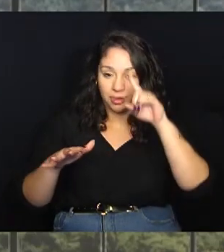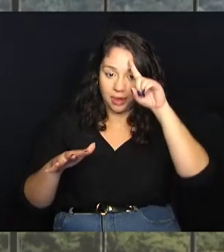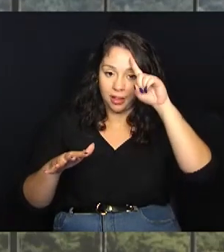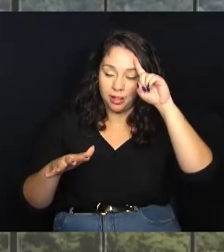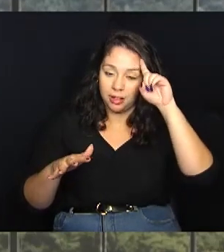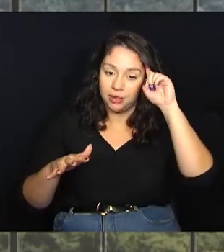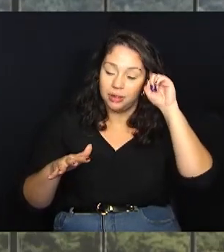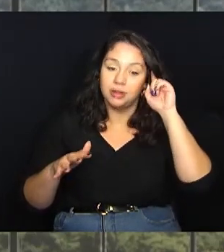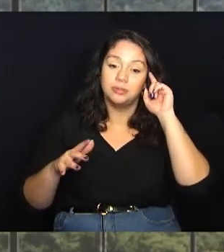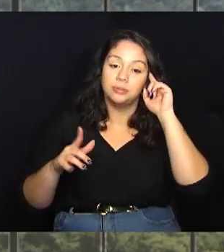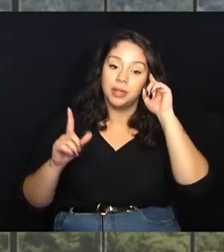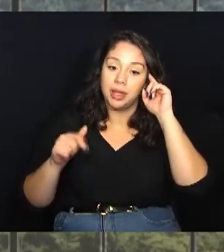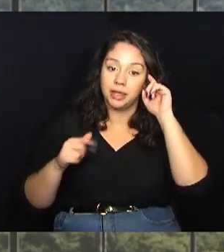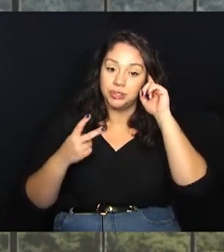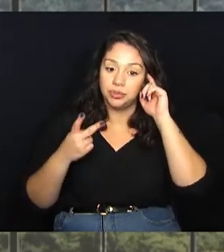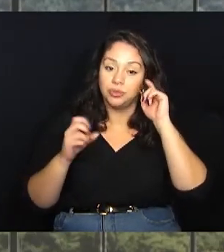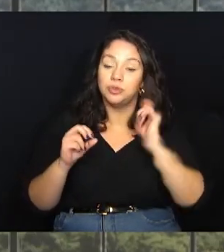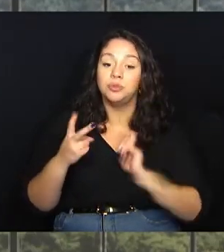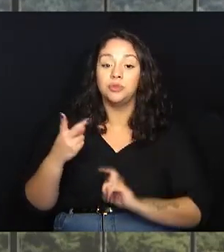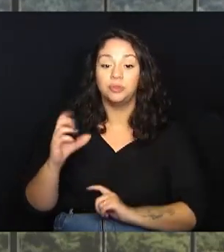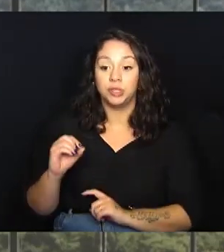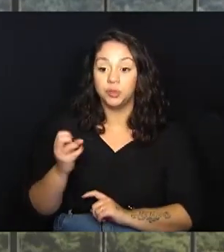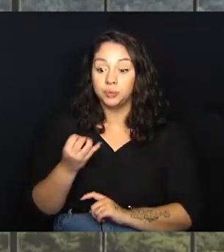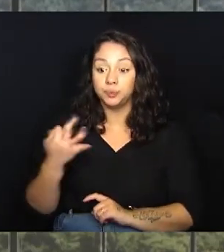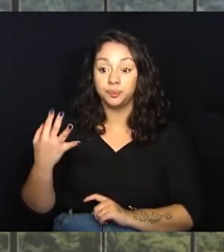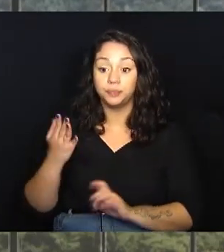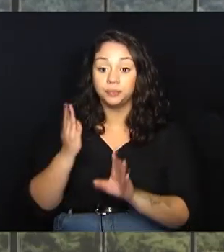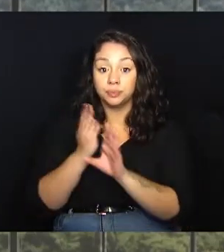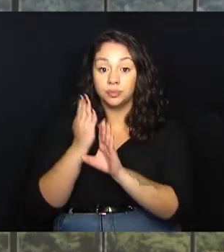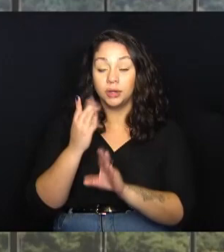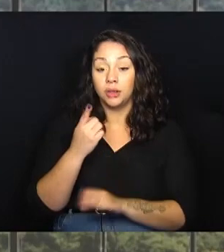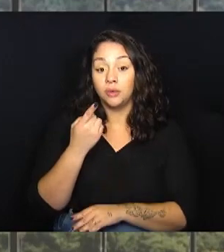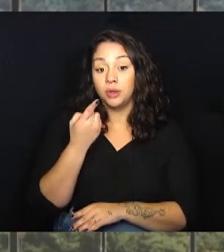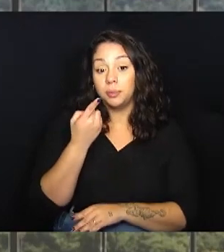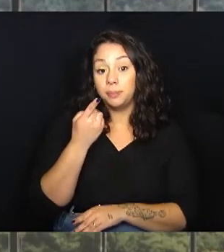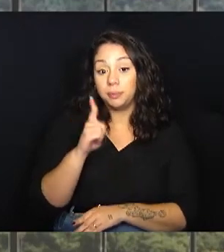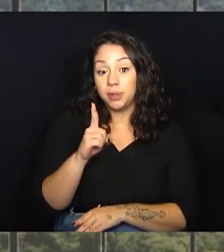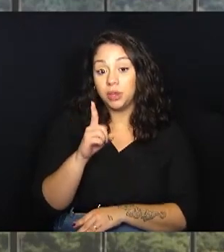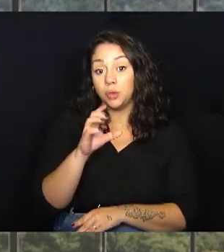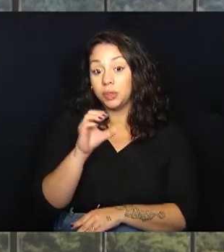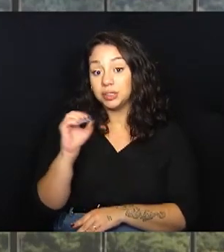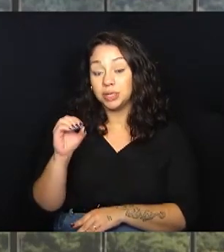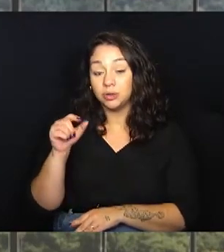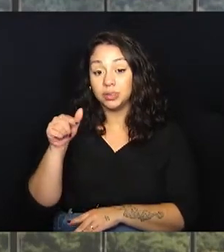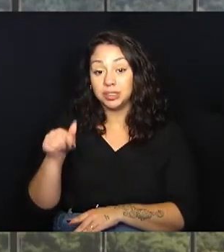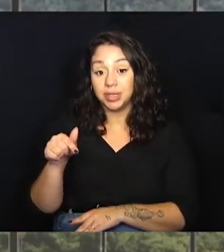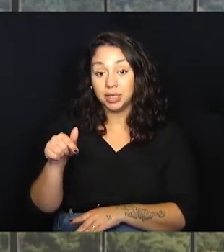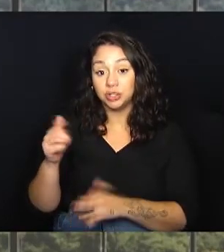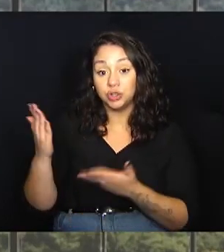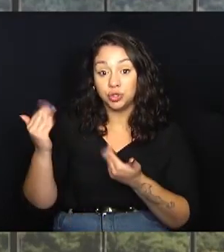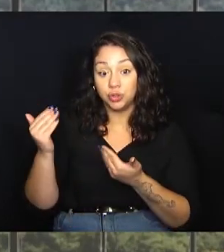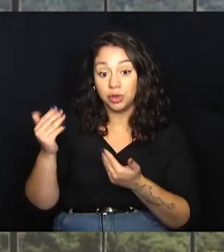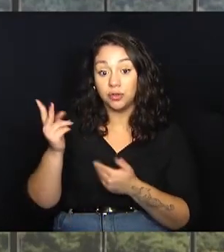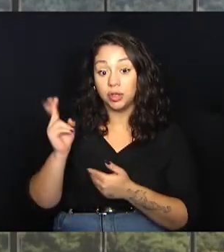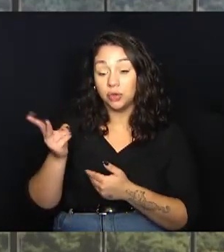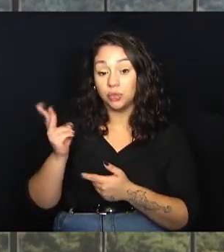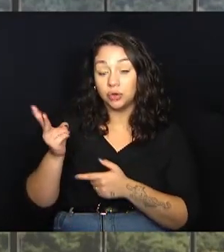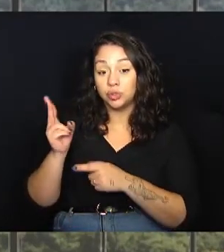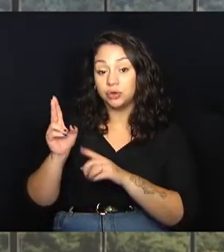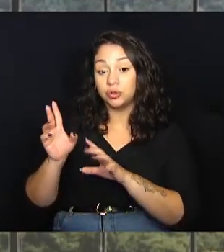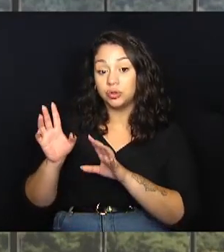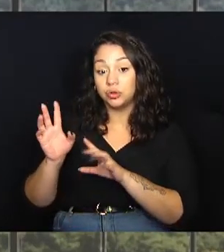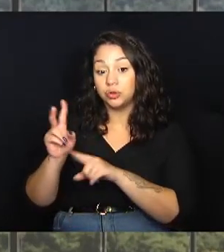esse dado aqui é de 2020, identificou 1.007 jovens que permaneciam em um sistema protetivo